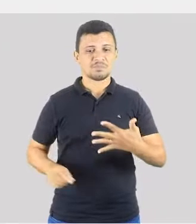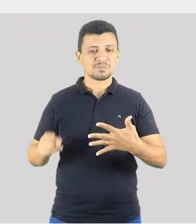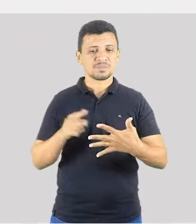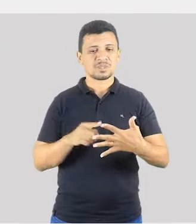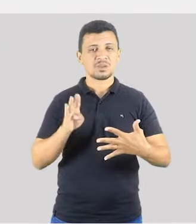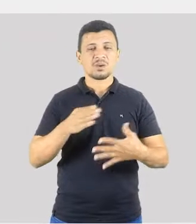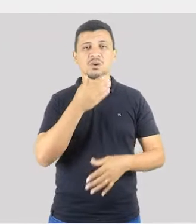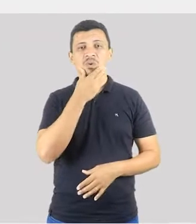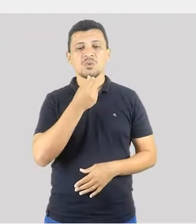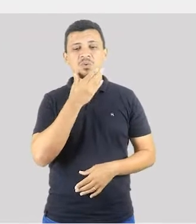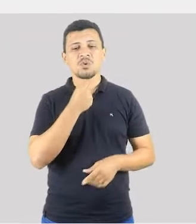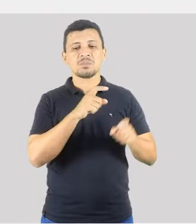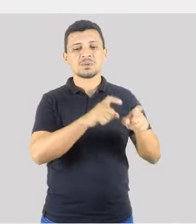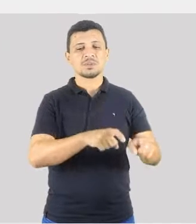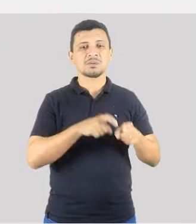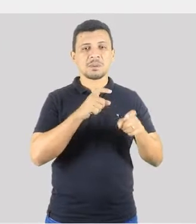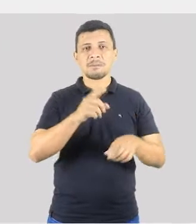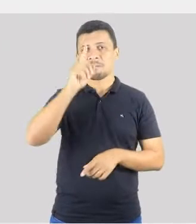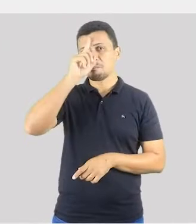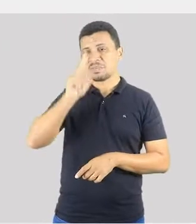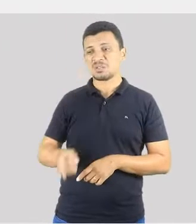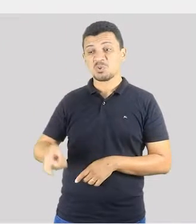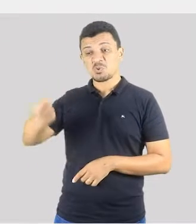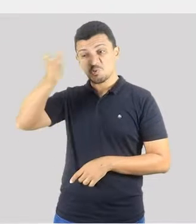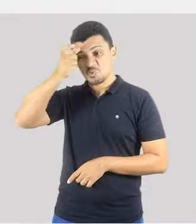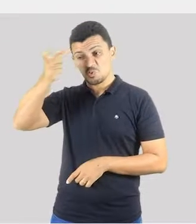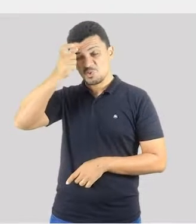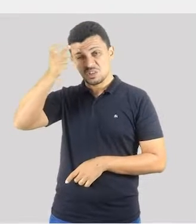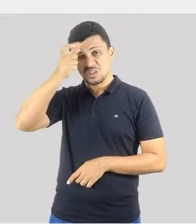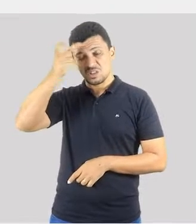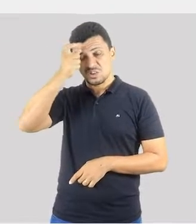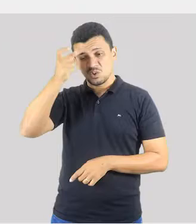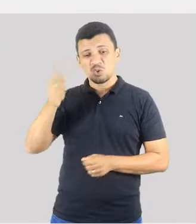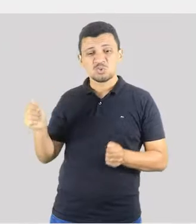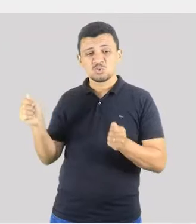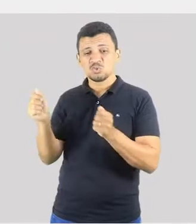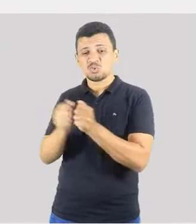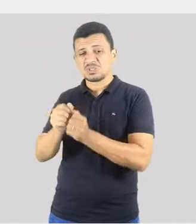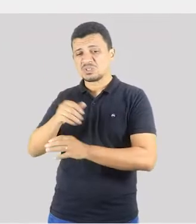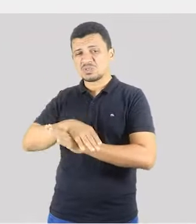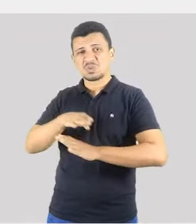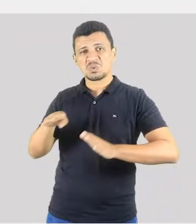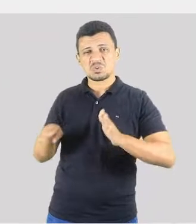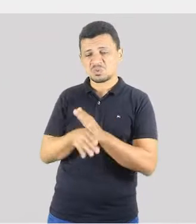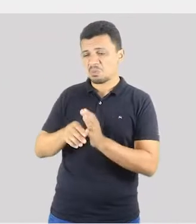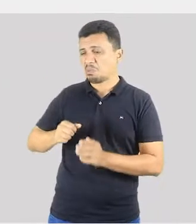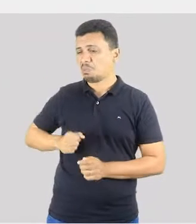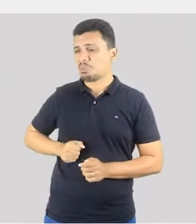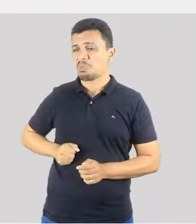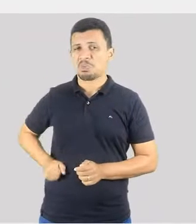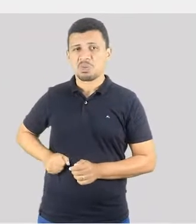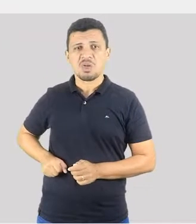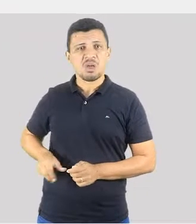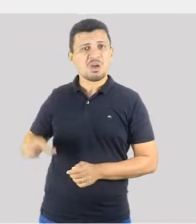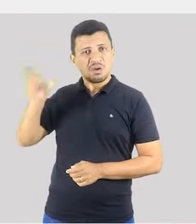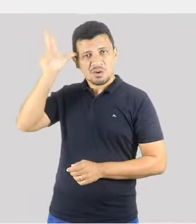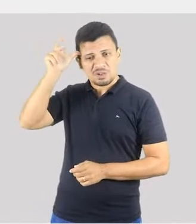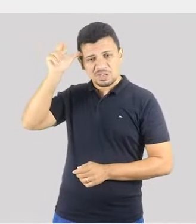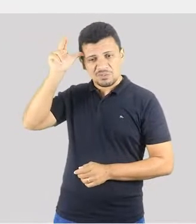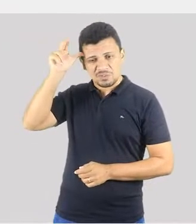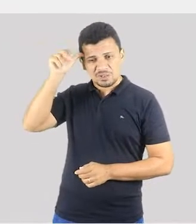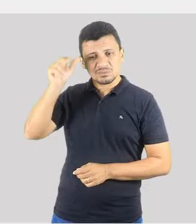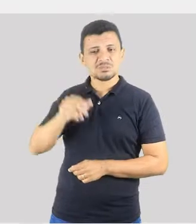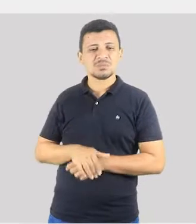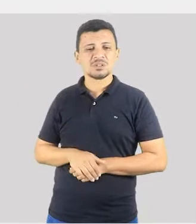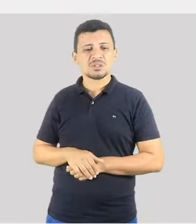o camponês mandou que o diabo juntasse todos os excrementos de cavalo do reino da Dinamarca e,